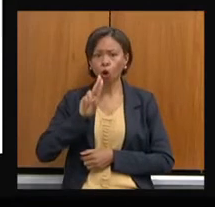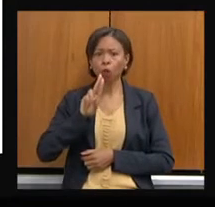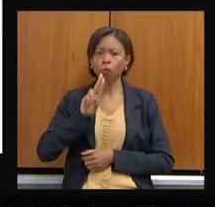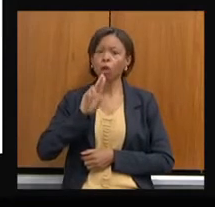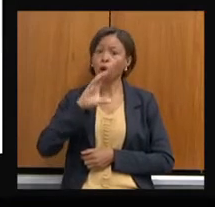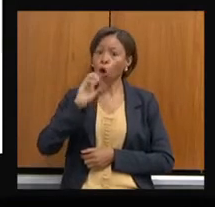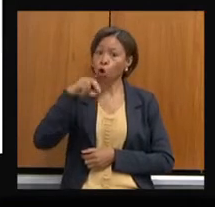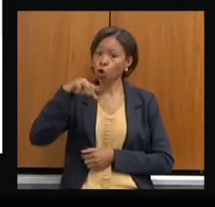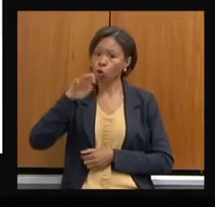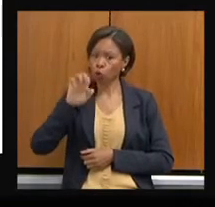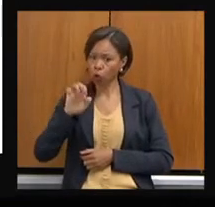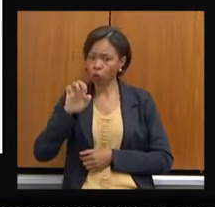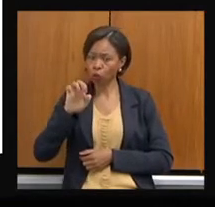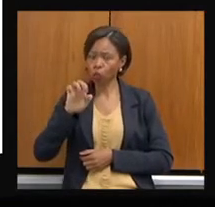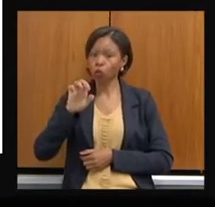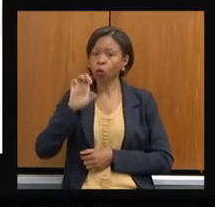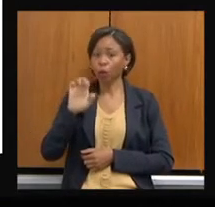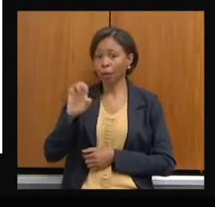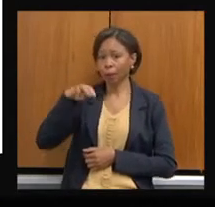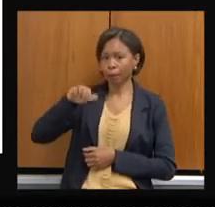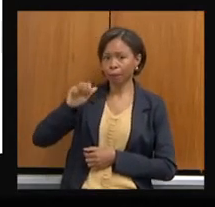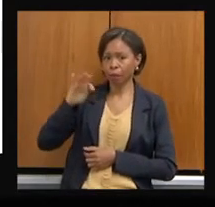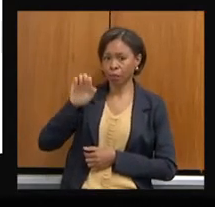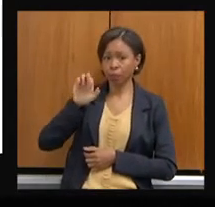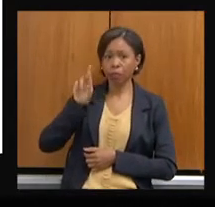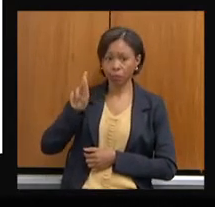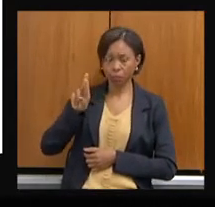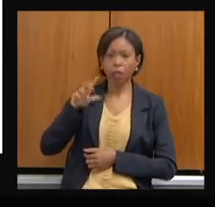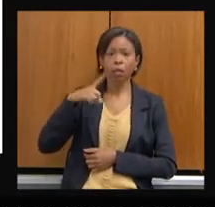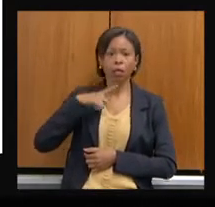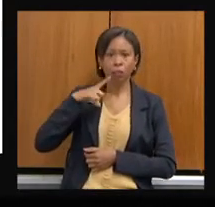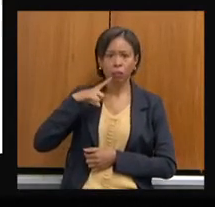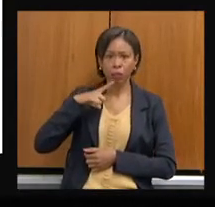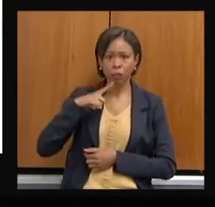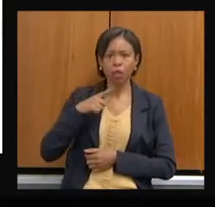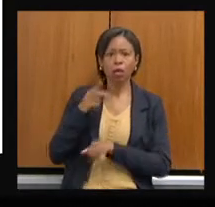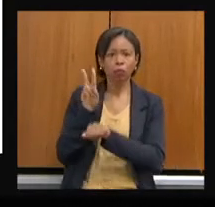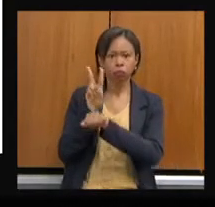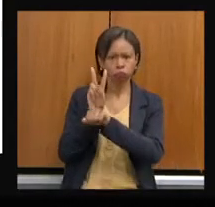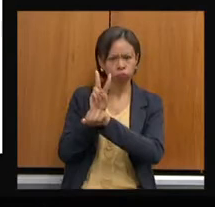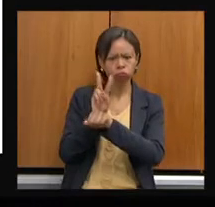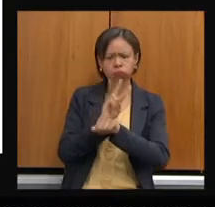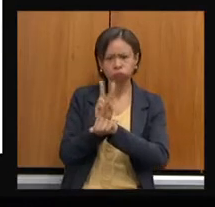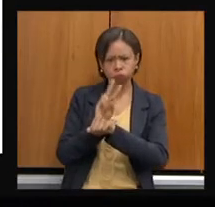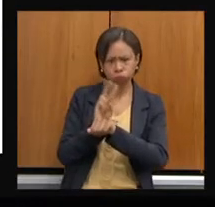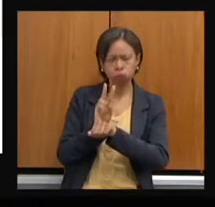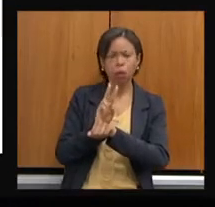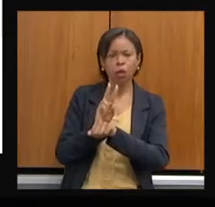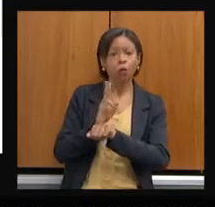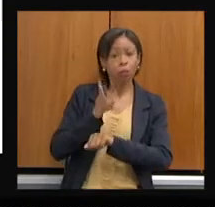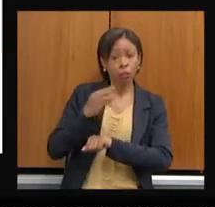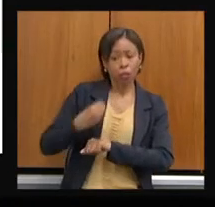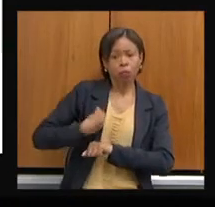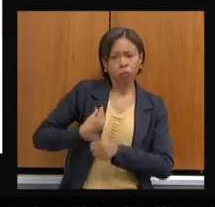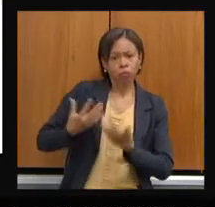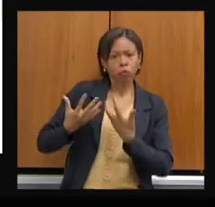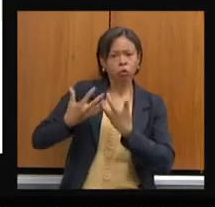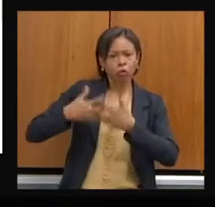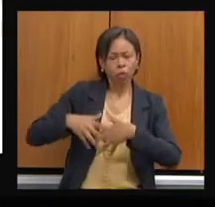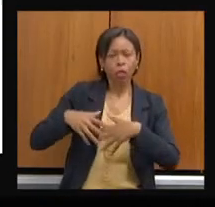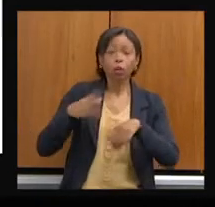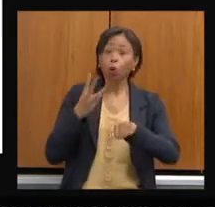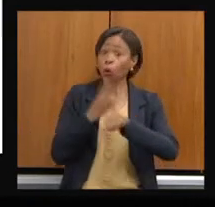o plantão técnico bem estabelecido e funcionando e também contato via WhatsApp